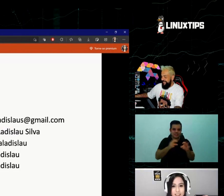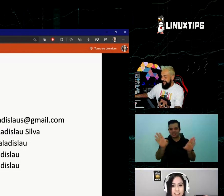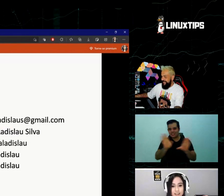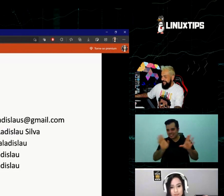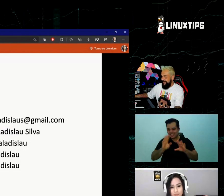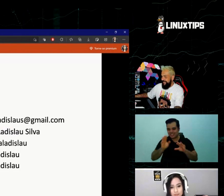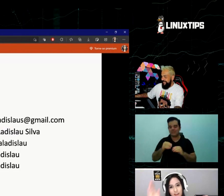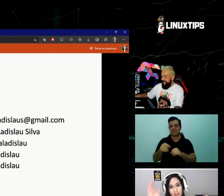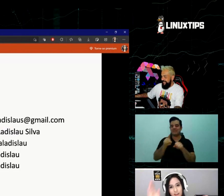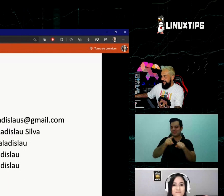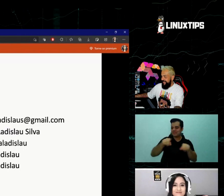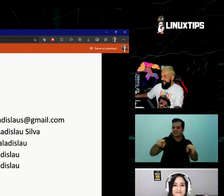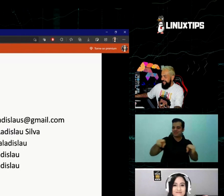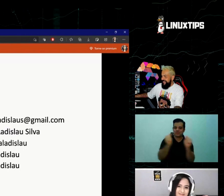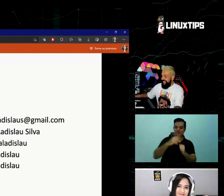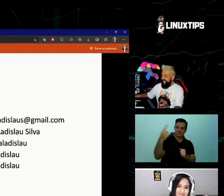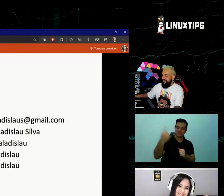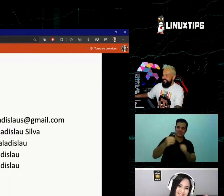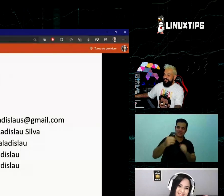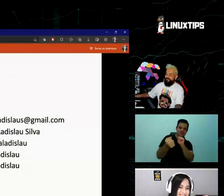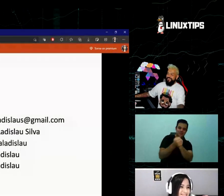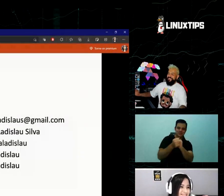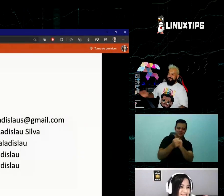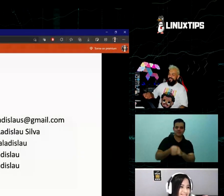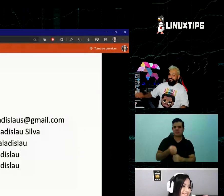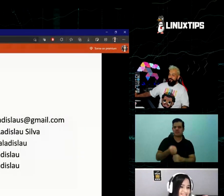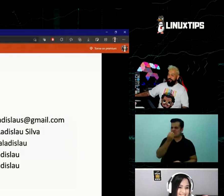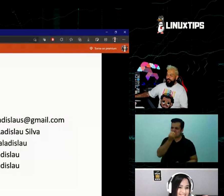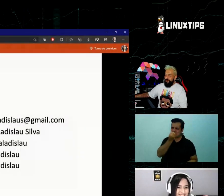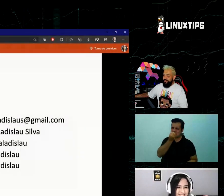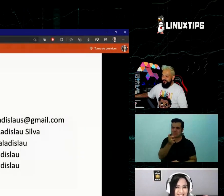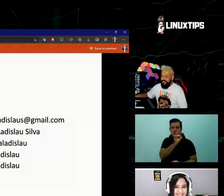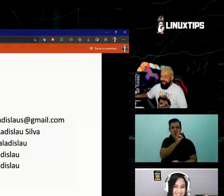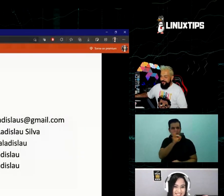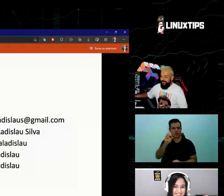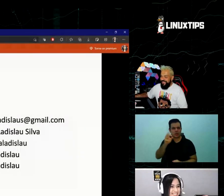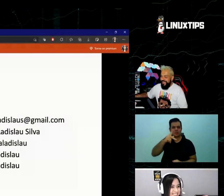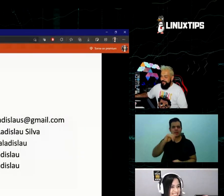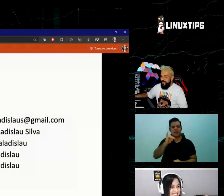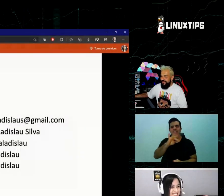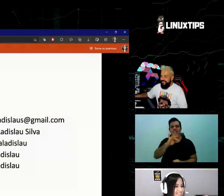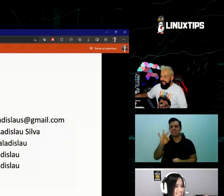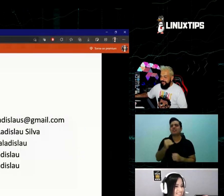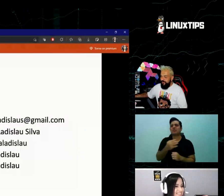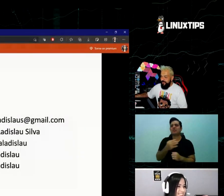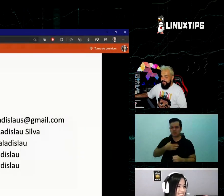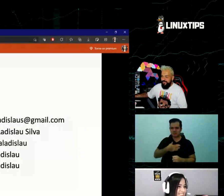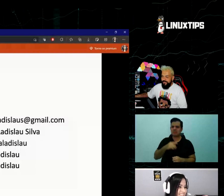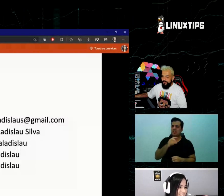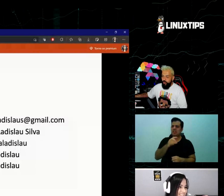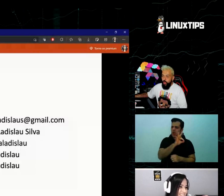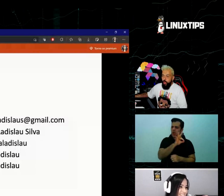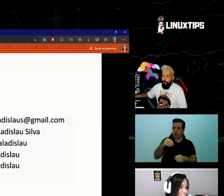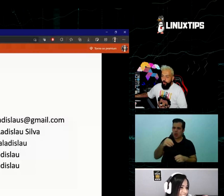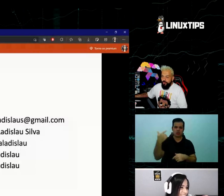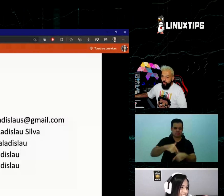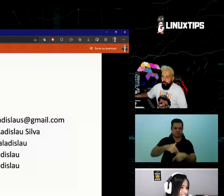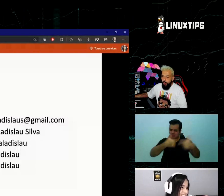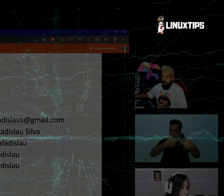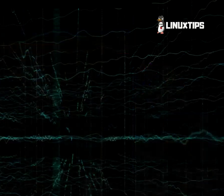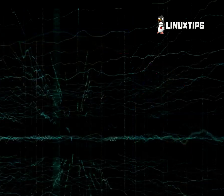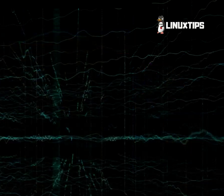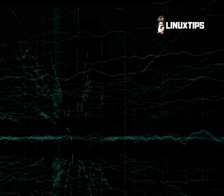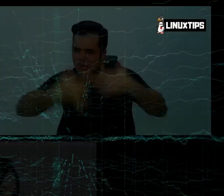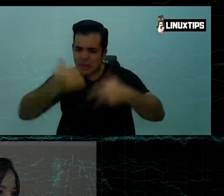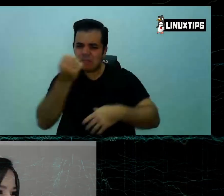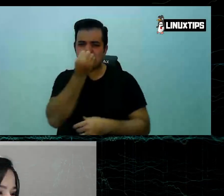cuidem. E é nóis. Sensacional demais, Paty. Muito bom, como sempre, você arrebentando. Muito